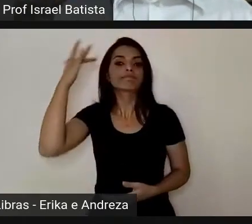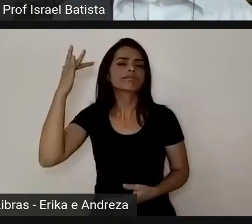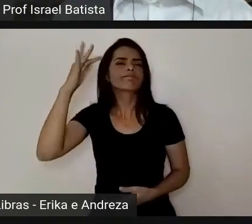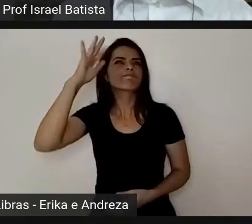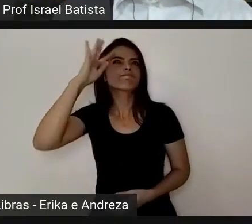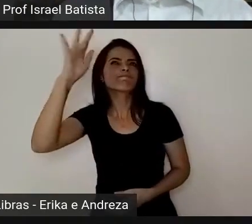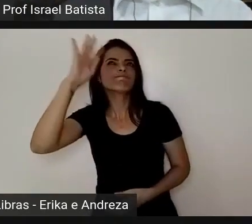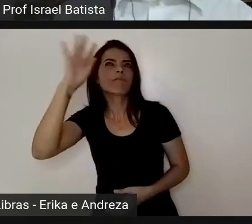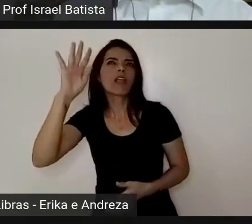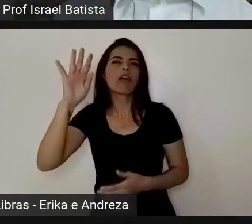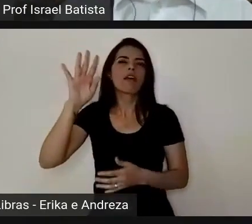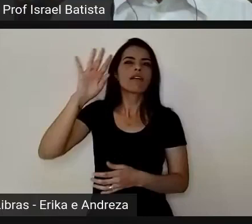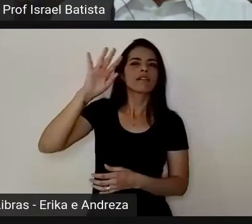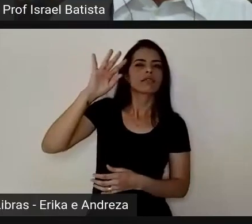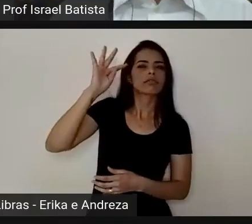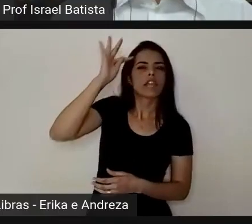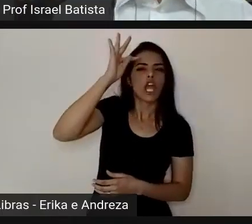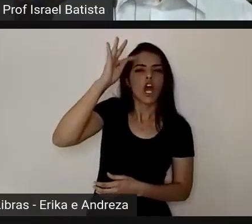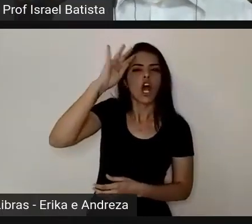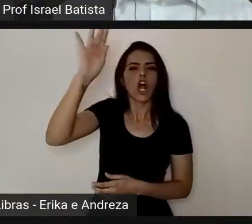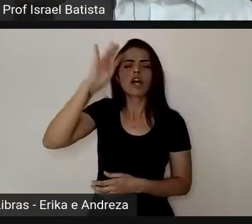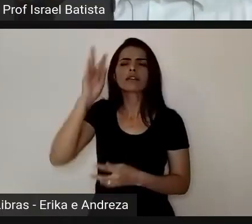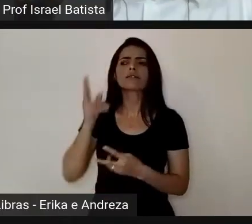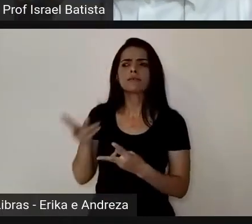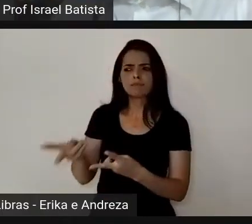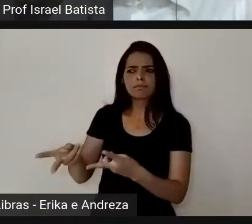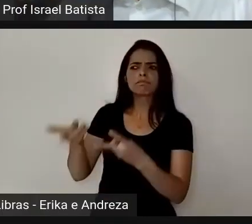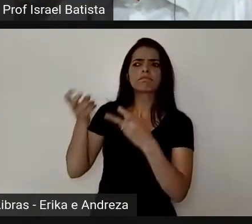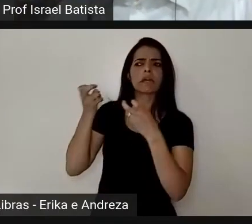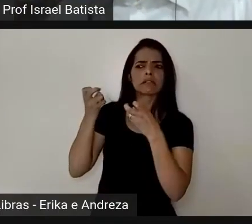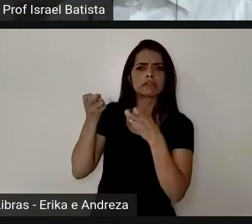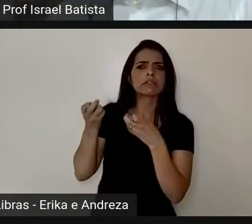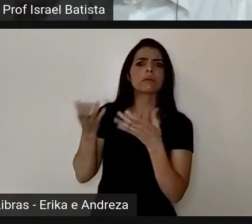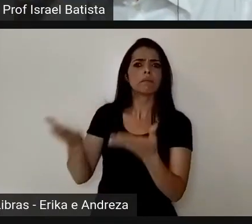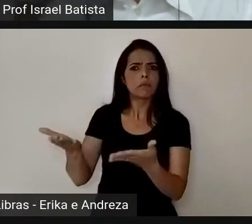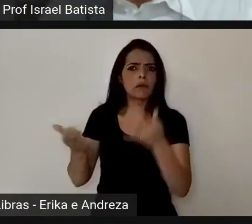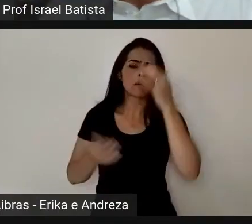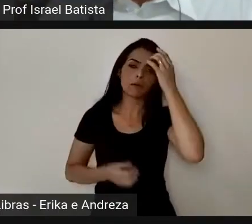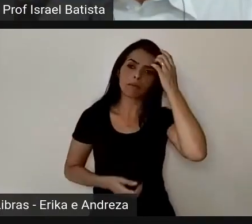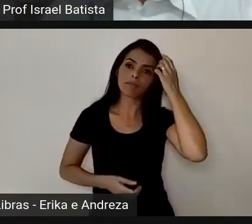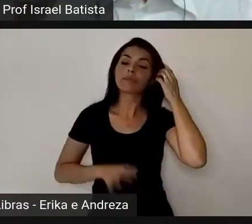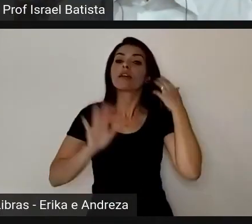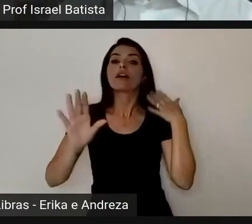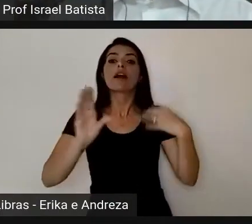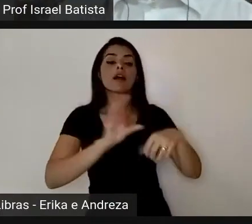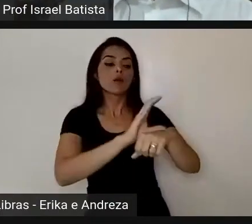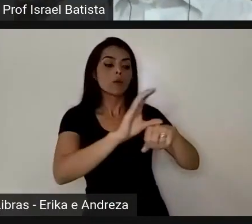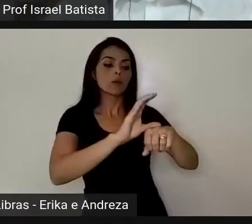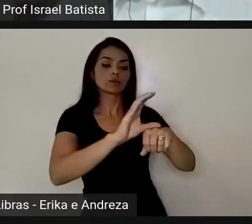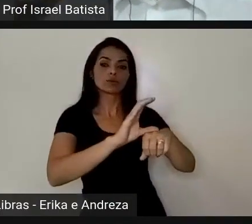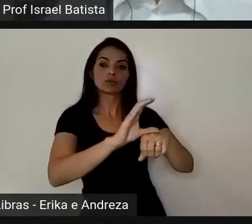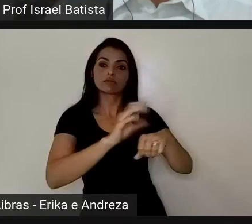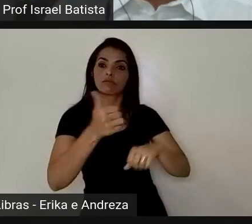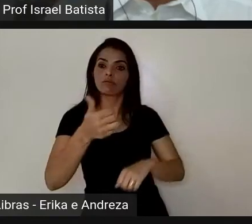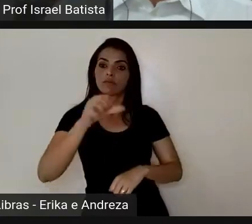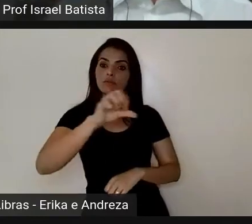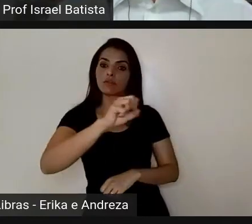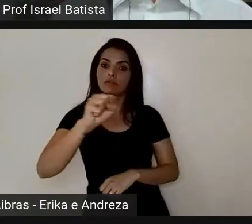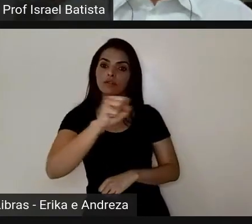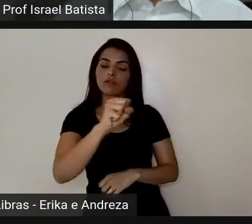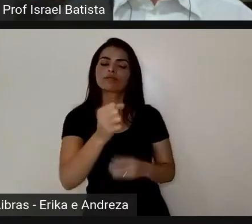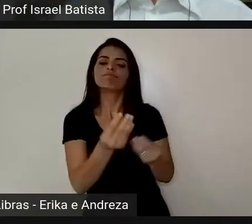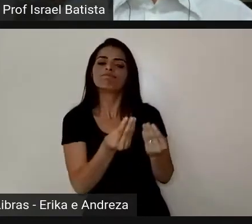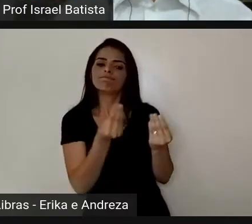Marilene, enxergaram isso. E eu vejo que a Constituição de 88 foi sensível